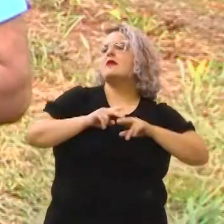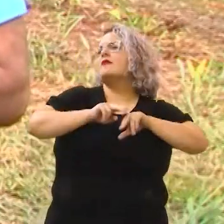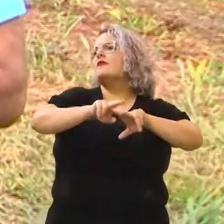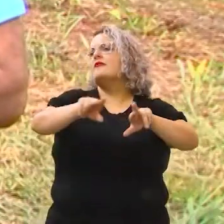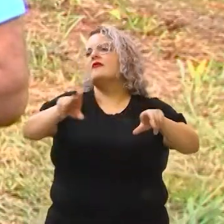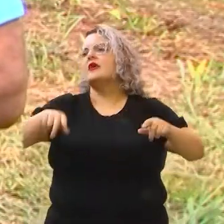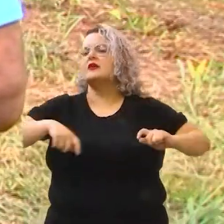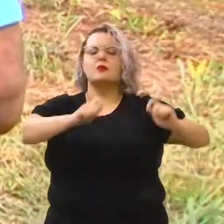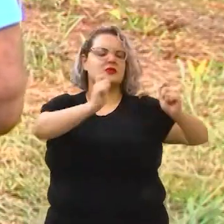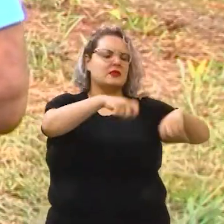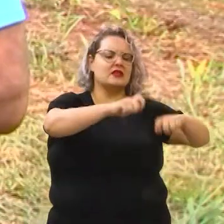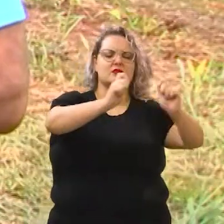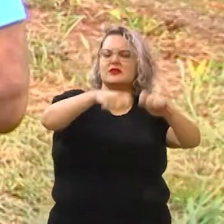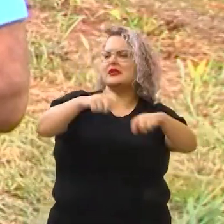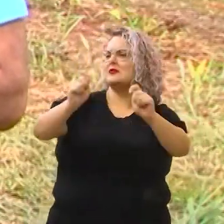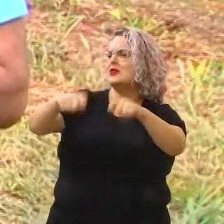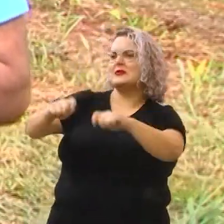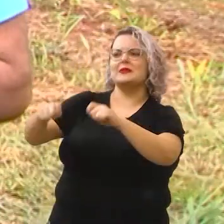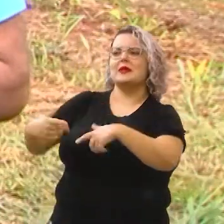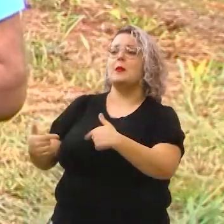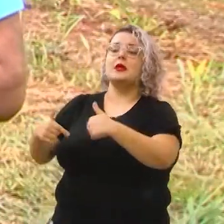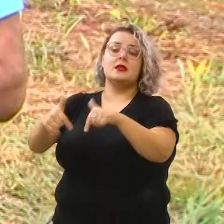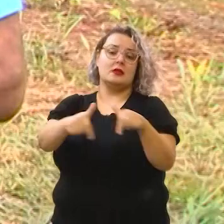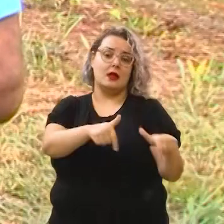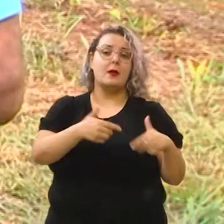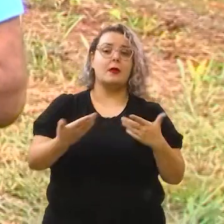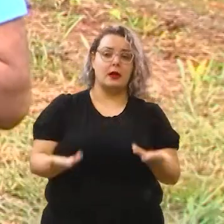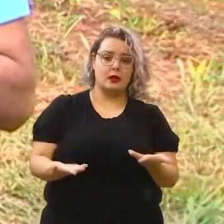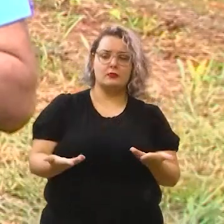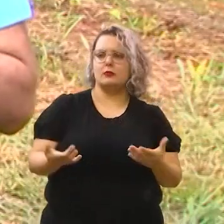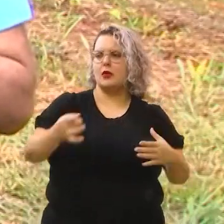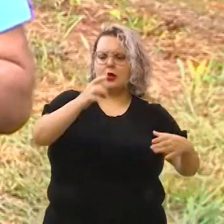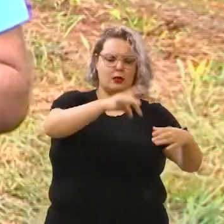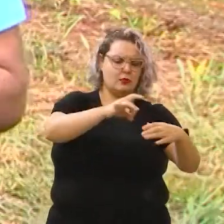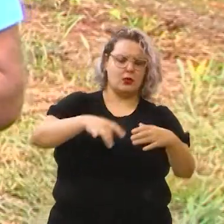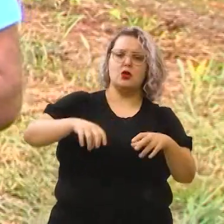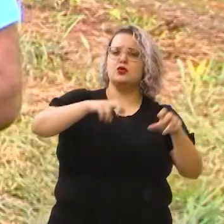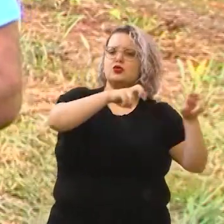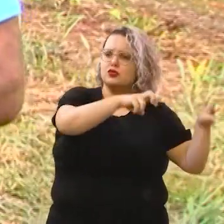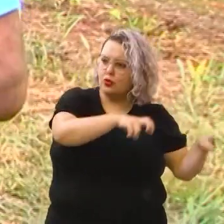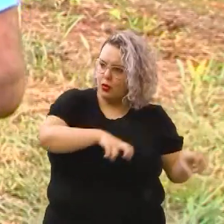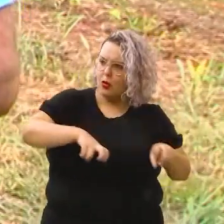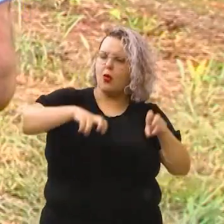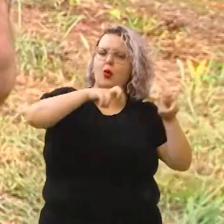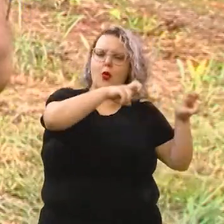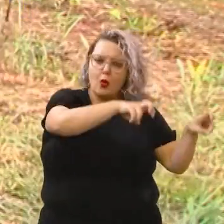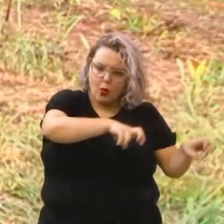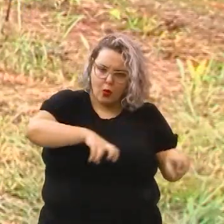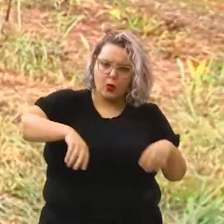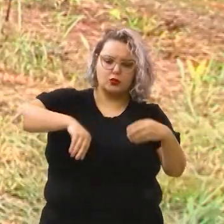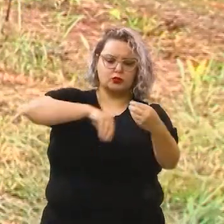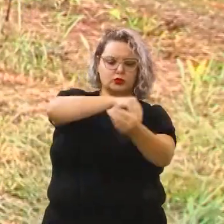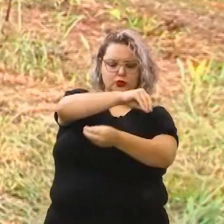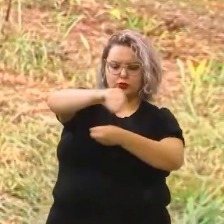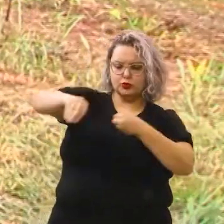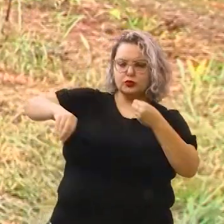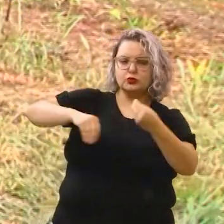existem várias possibilidades para você trabalhar com isso, desde culturas de roça, misturado